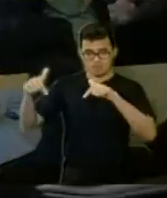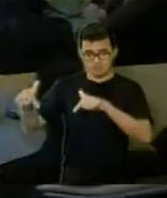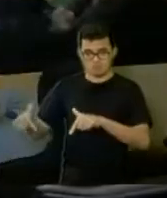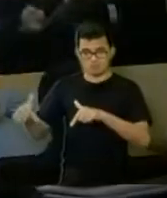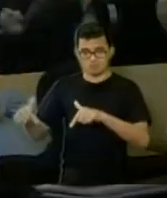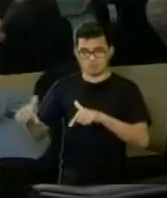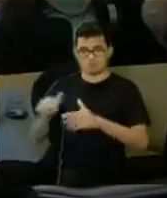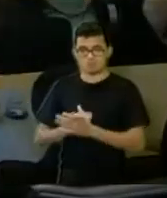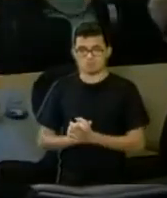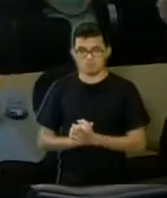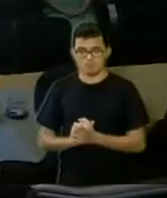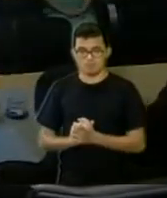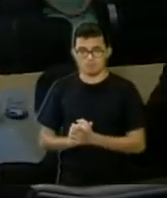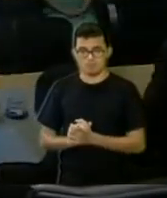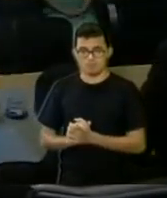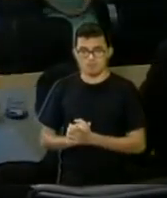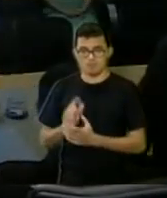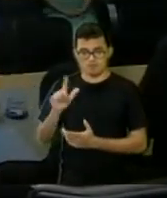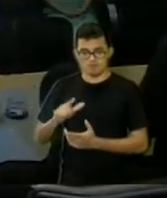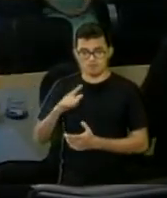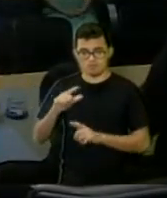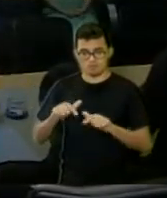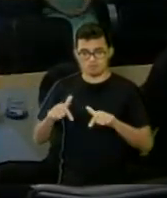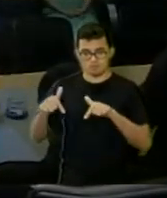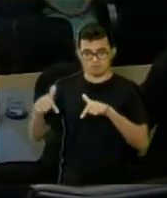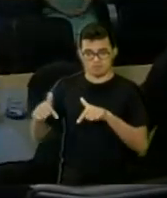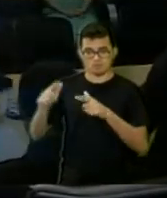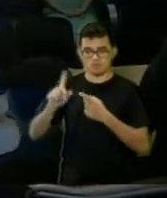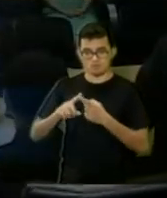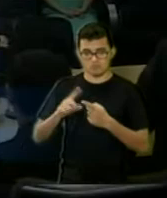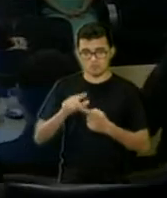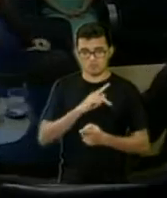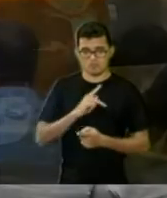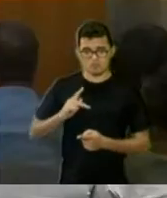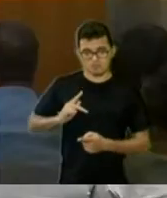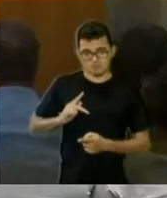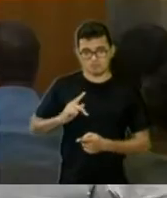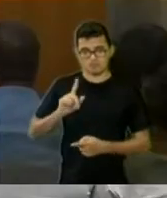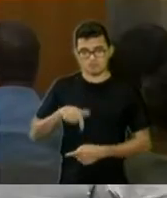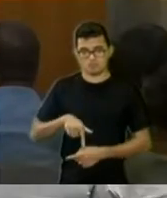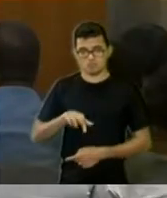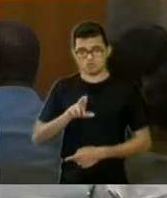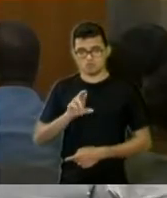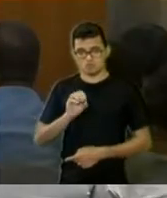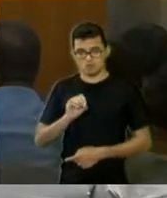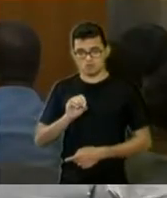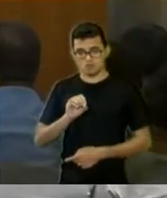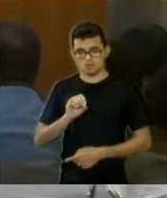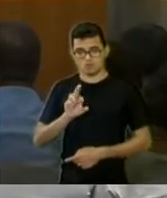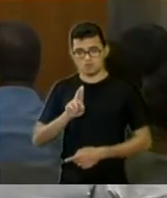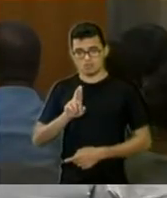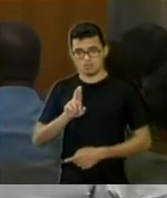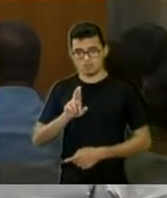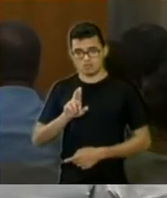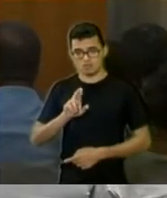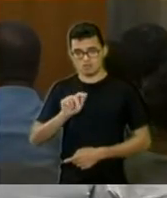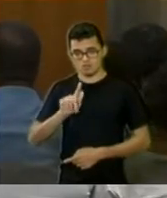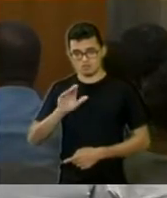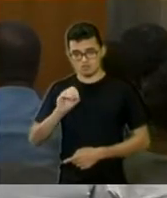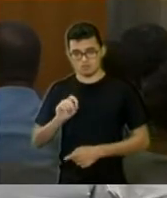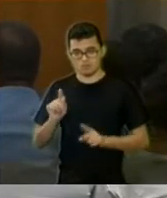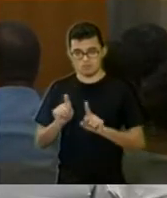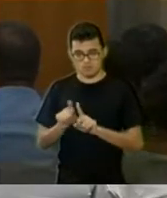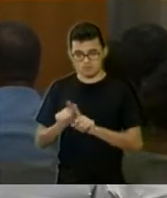honra ao mérito. A homenagem será entregue pelo presidente desta sessão solene, vereador Rodrigo Martins, acompanhado de